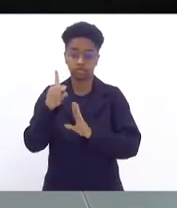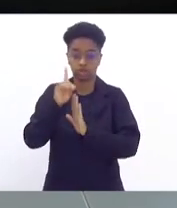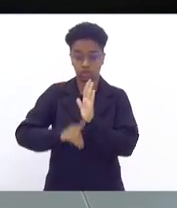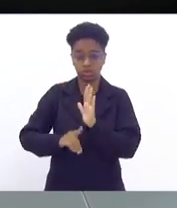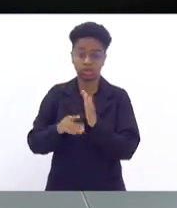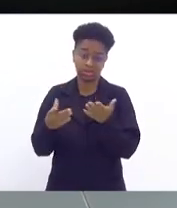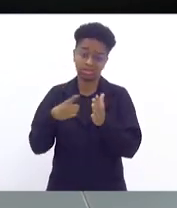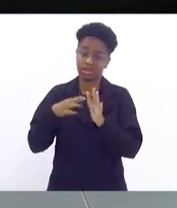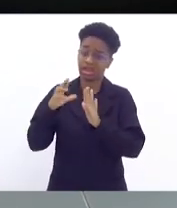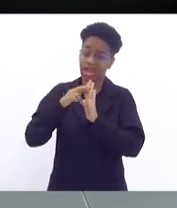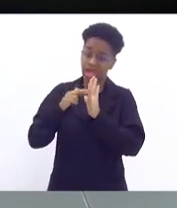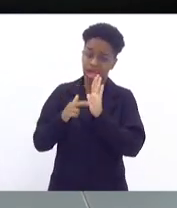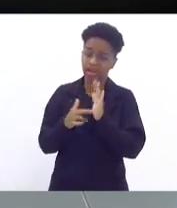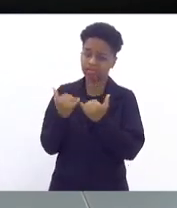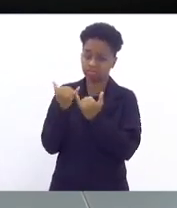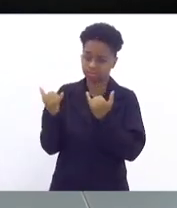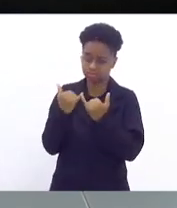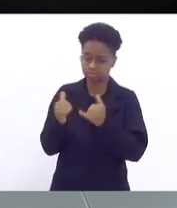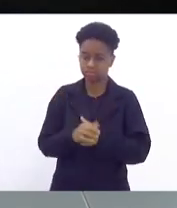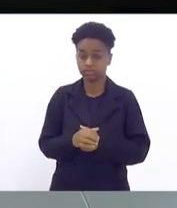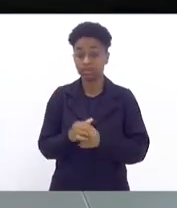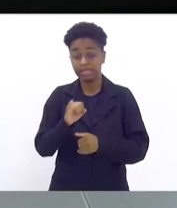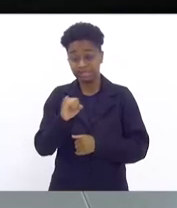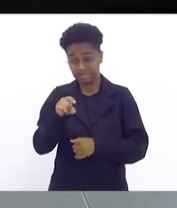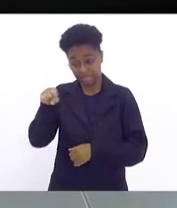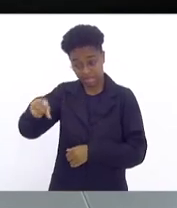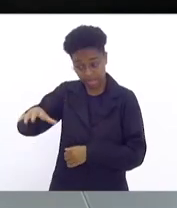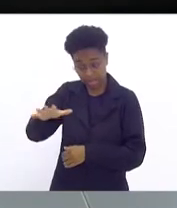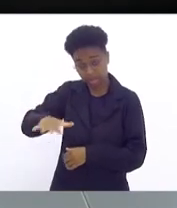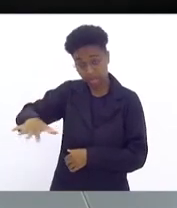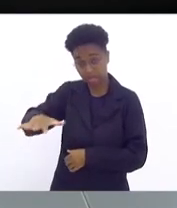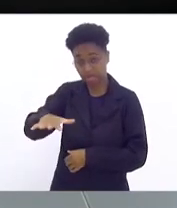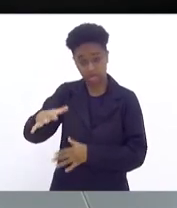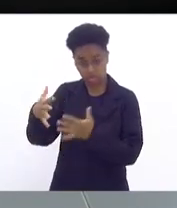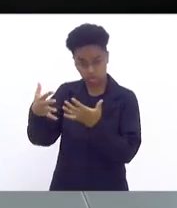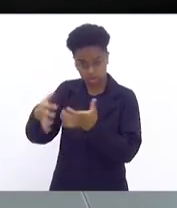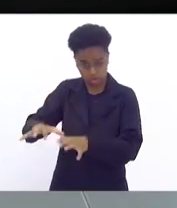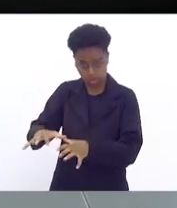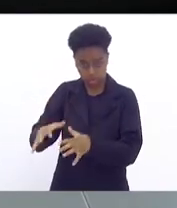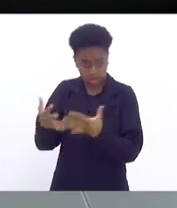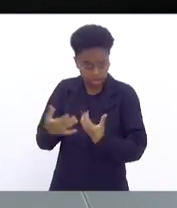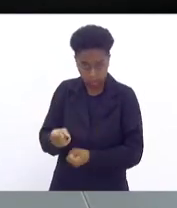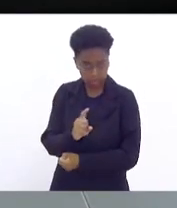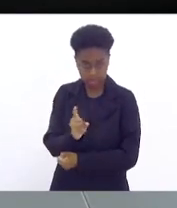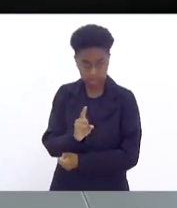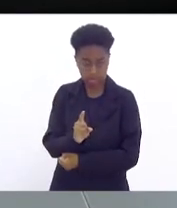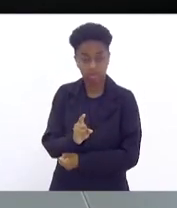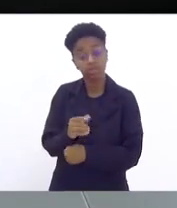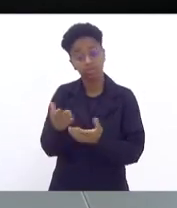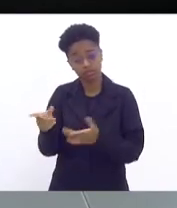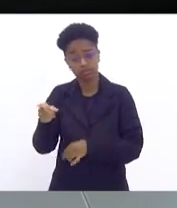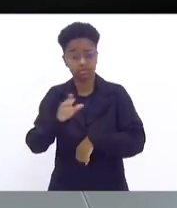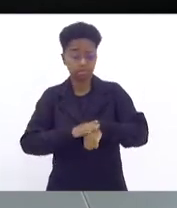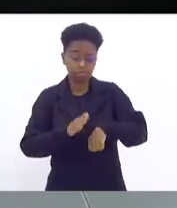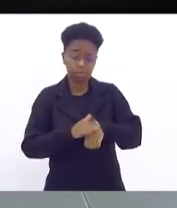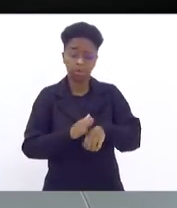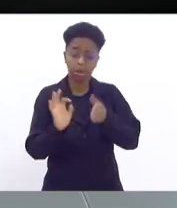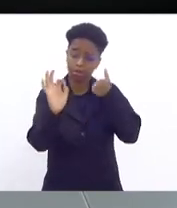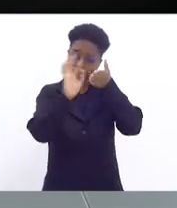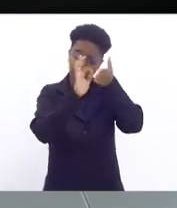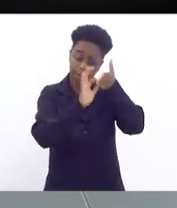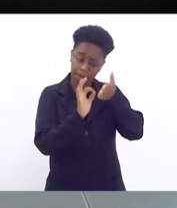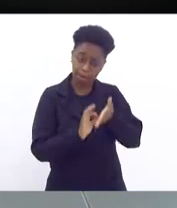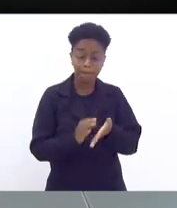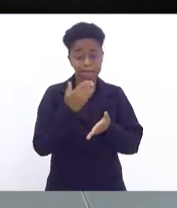são muito parecidas se a mesa diretora não quiser a chora com as mesmas assinaturas